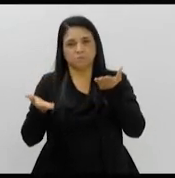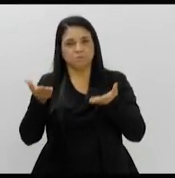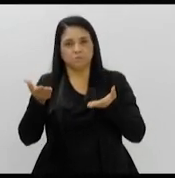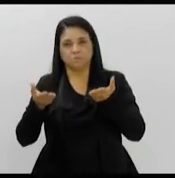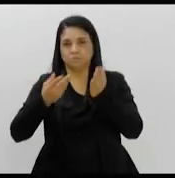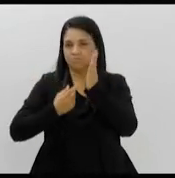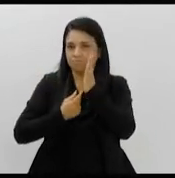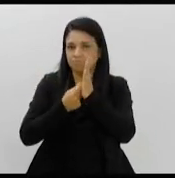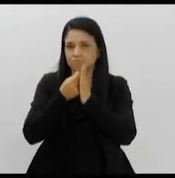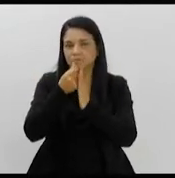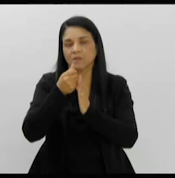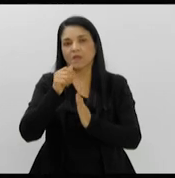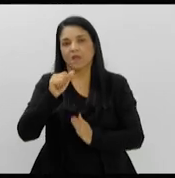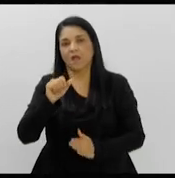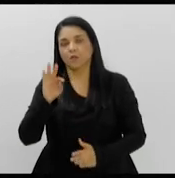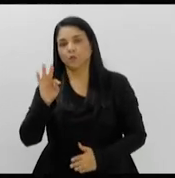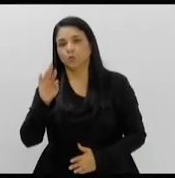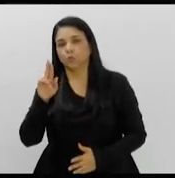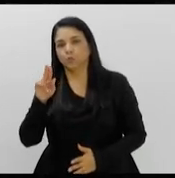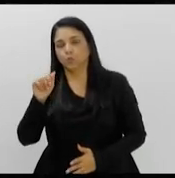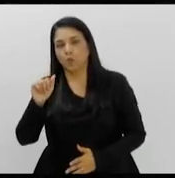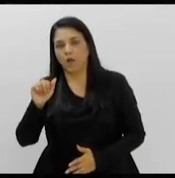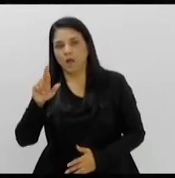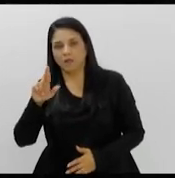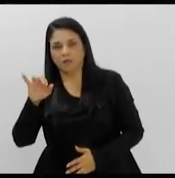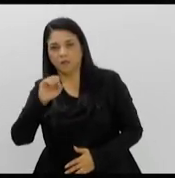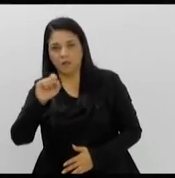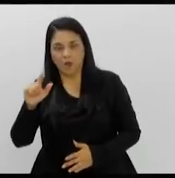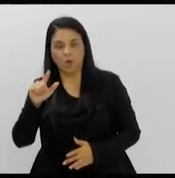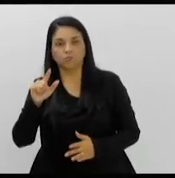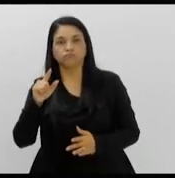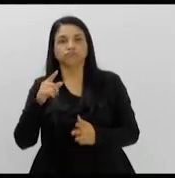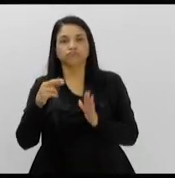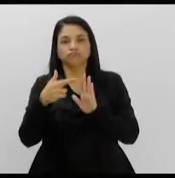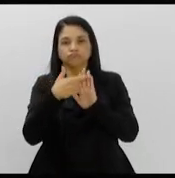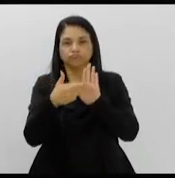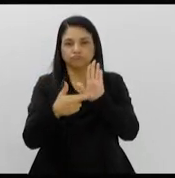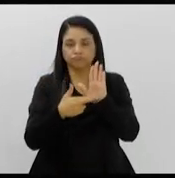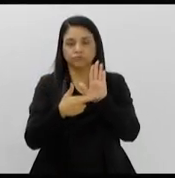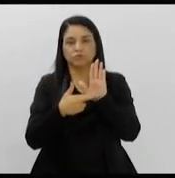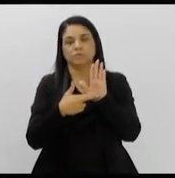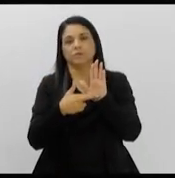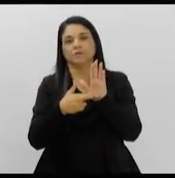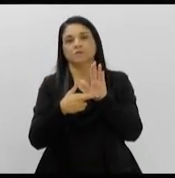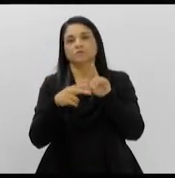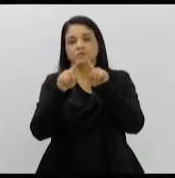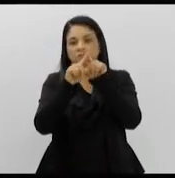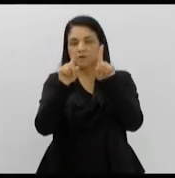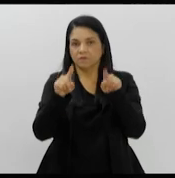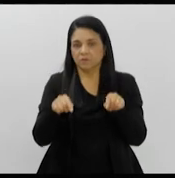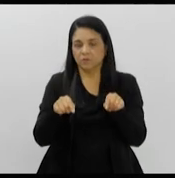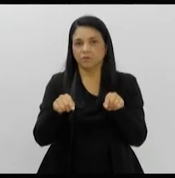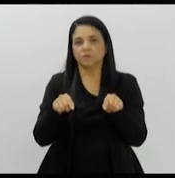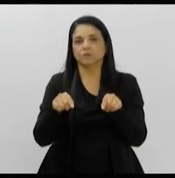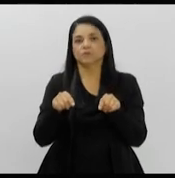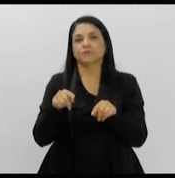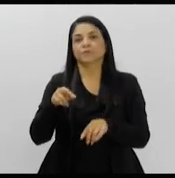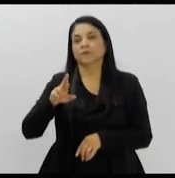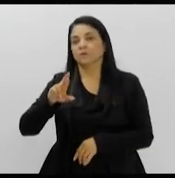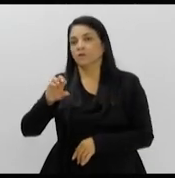e atuarial do regime próprio dos Servidores do Rio previdência de inativos e